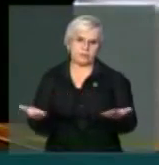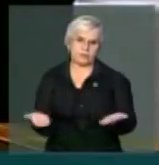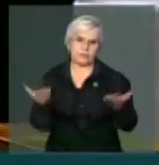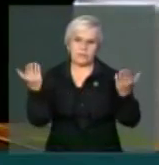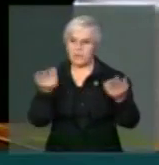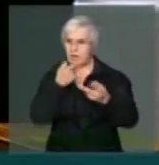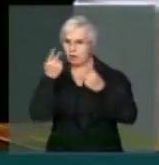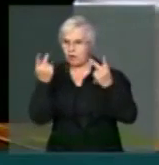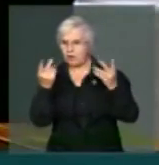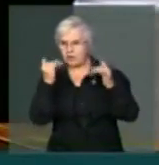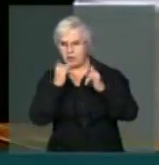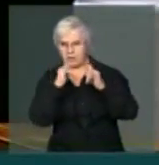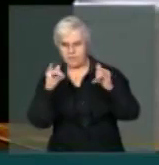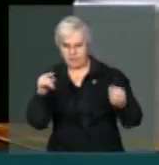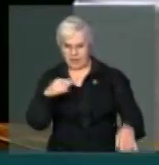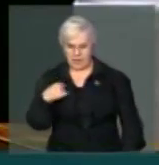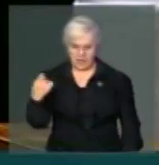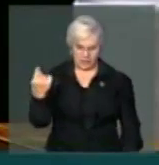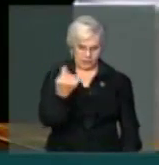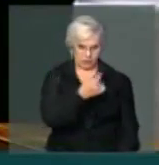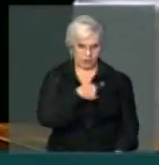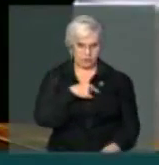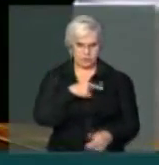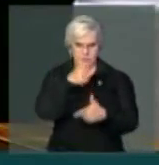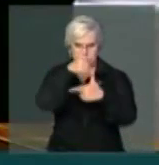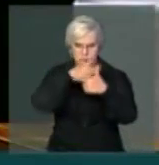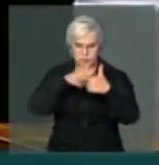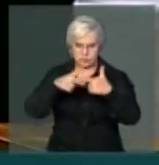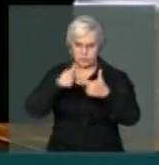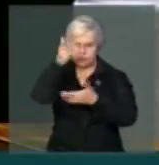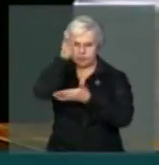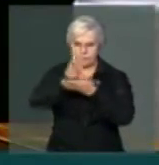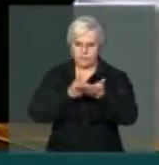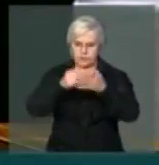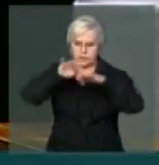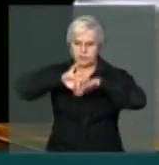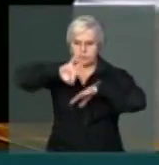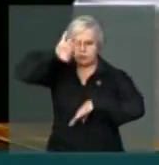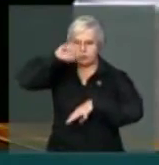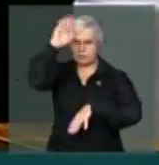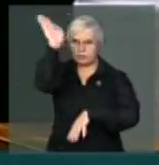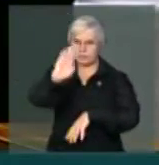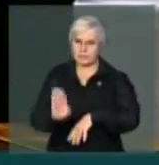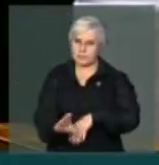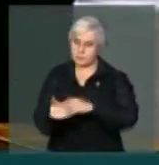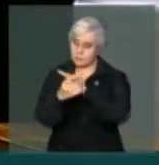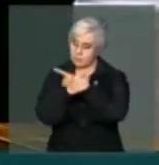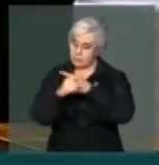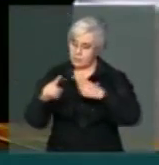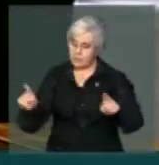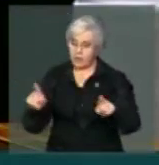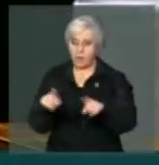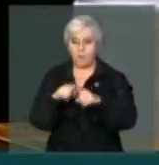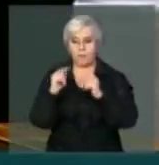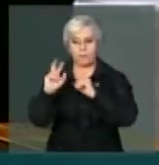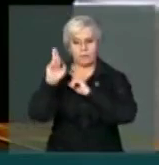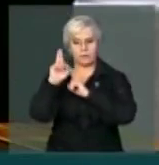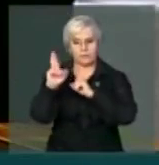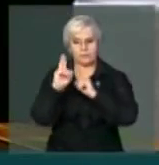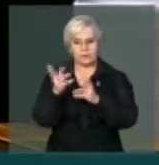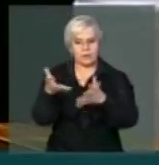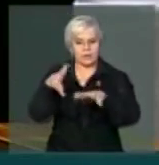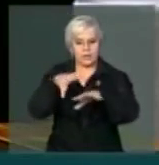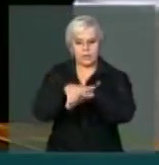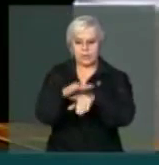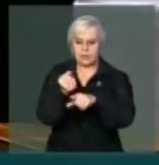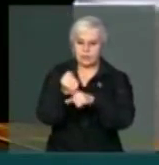venham dizer que nós estamos dividindo o Brasil. Bem que desejam, mas a perspectiva de inclusão e